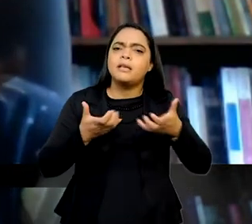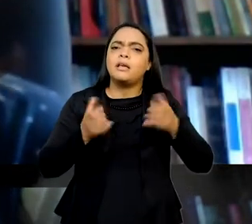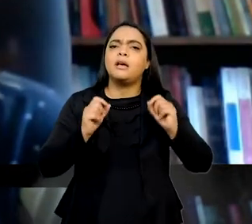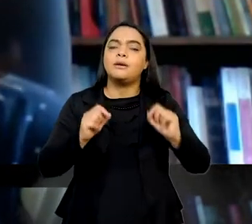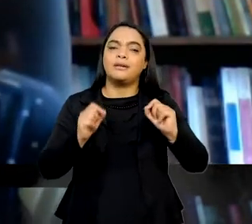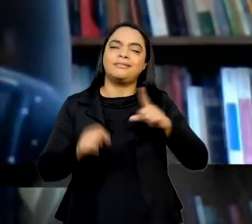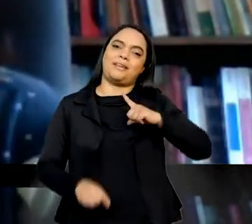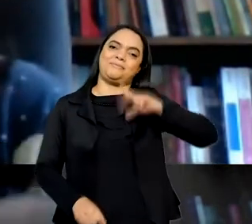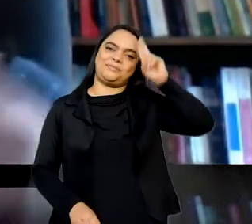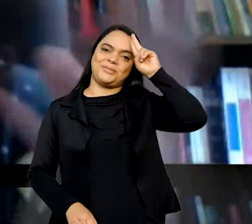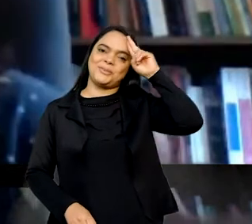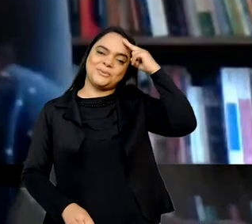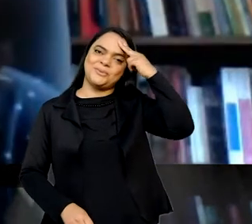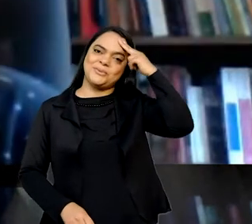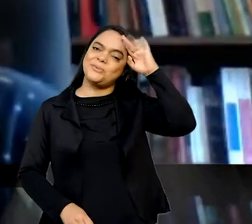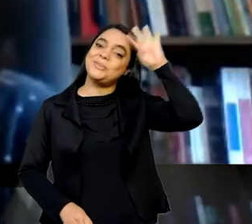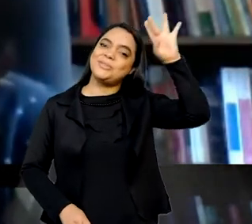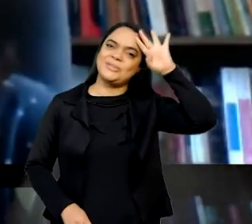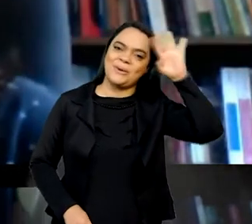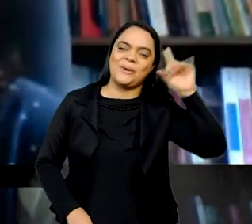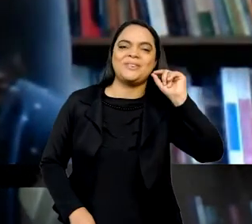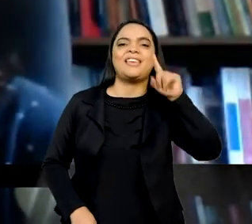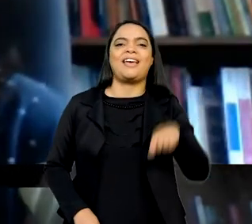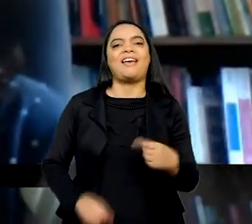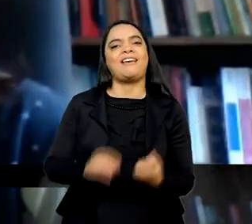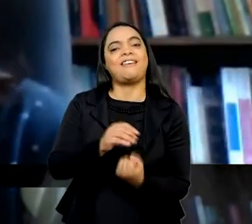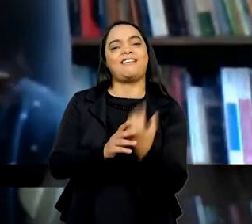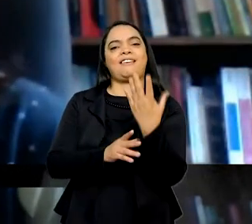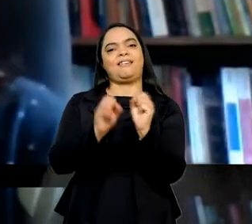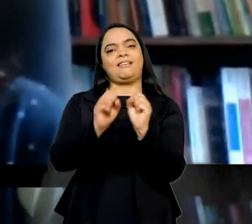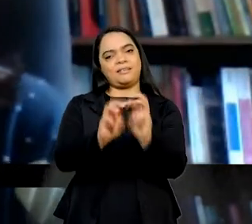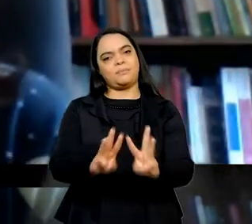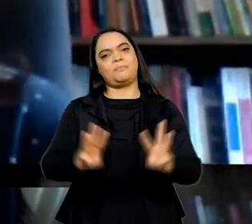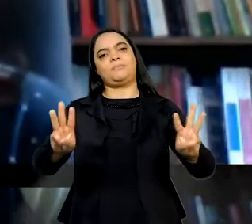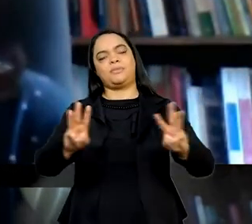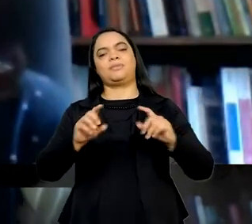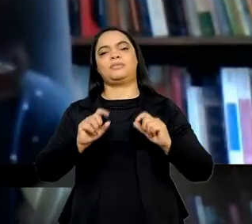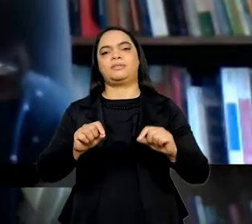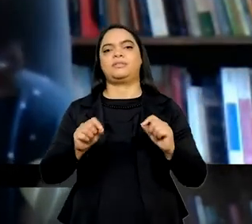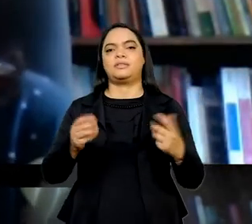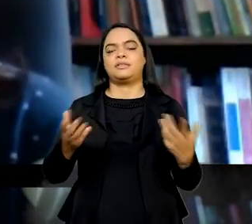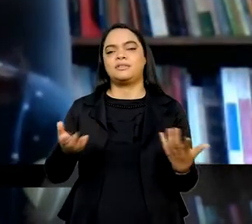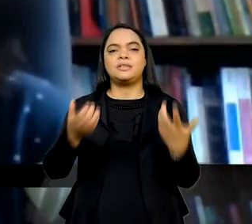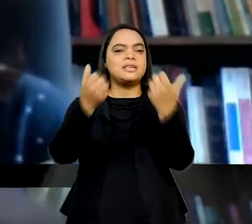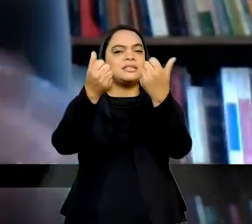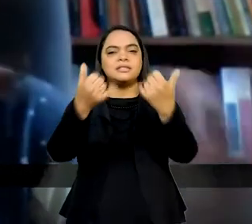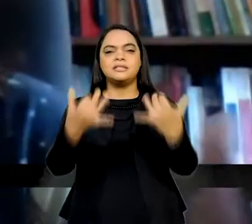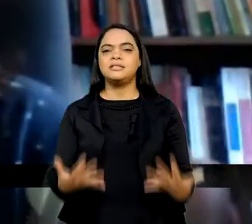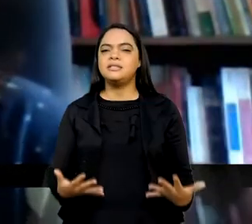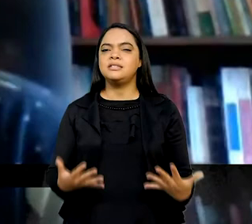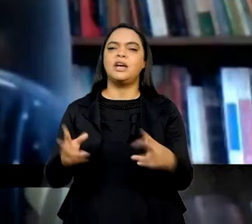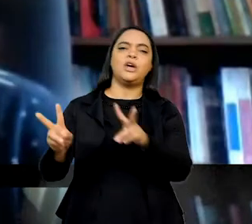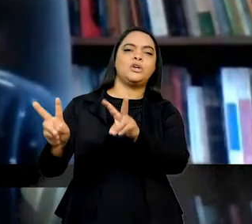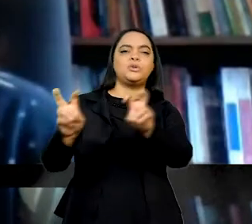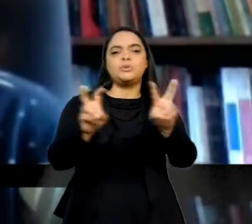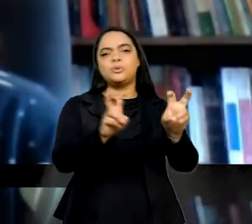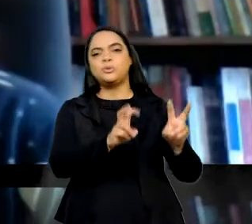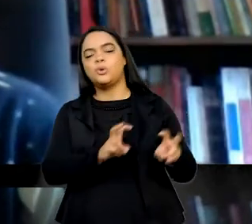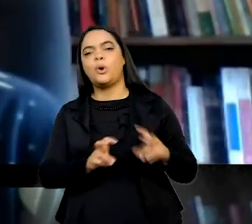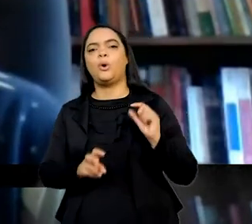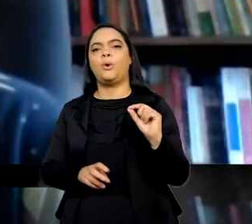pretende, tem um sonho, né? Principalmente a gente tem um sonho, que é construir um portal que fale de muitas narrativas